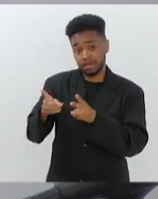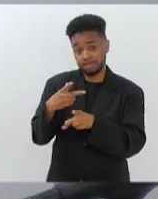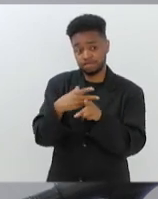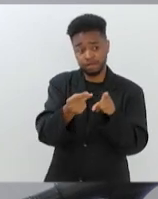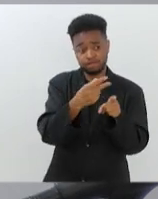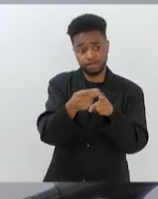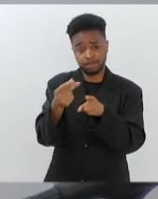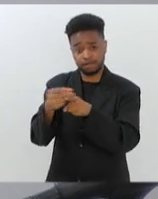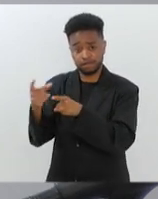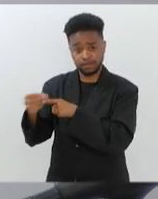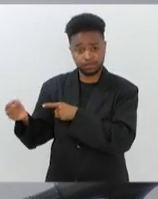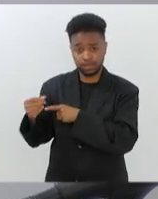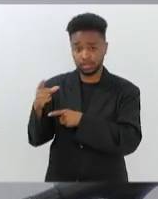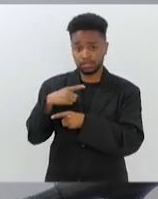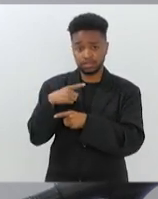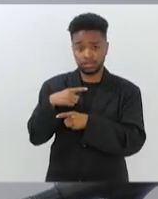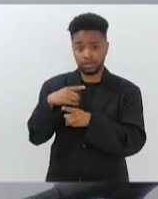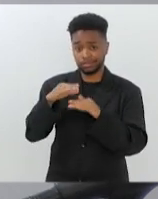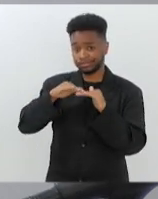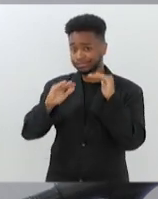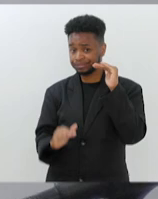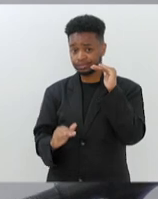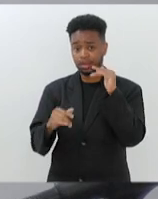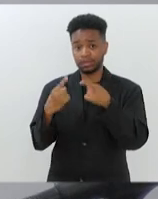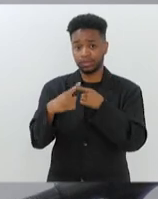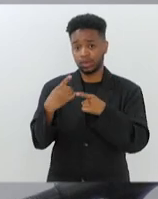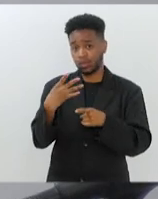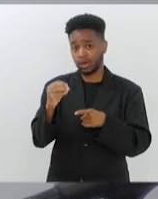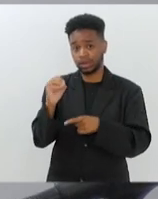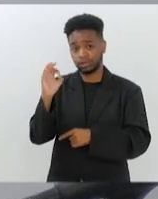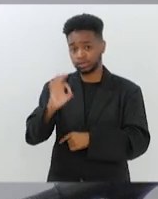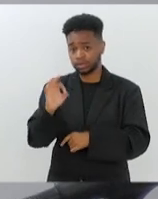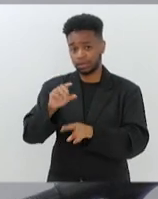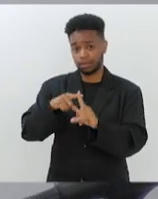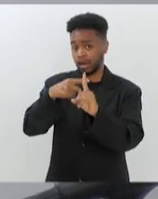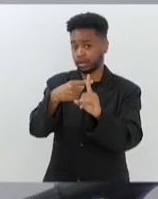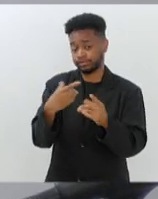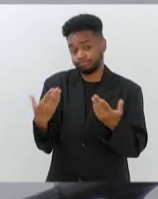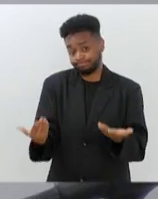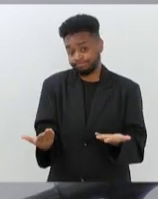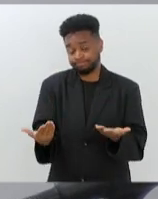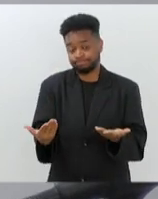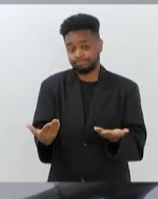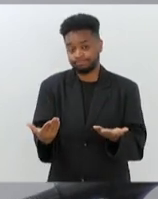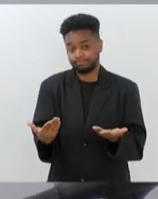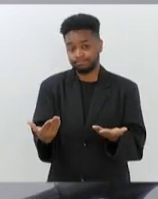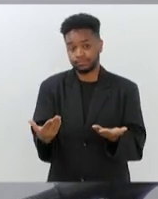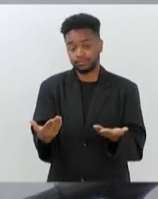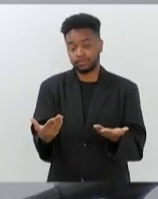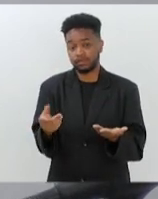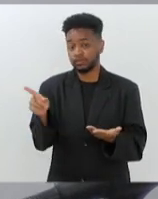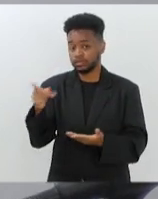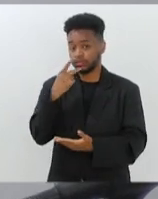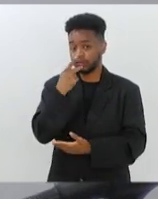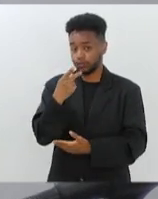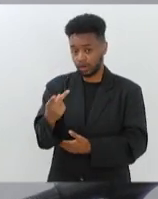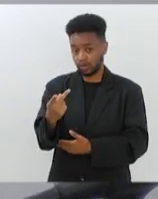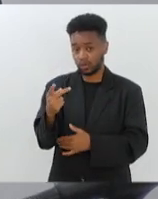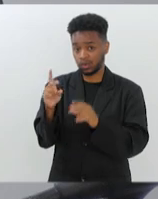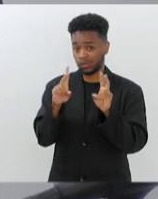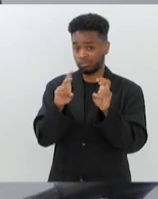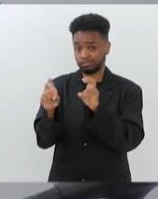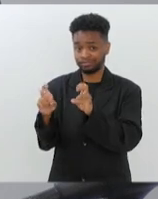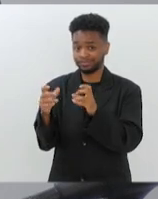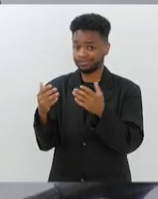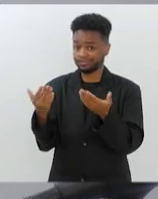todas daquele ano ela vai ter um desequilíbrio porque ela vai ter 40% a mais das demais então a a a afirmativa de vossa senhoria